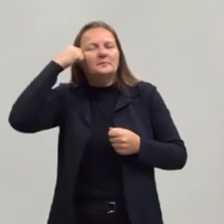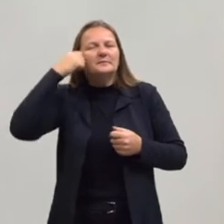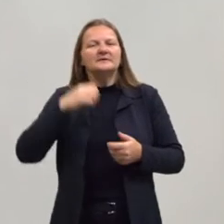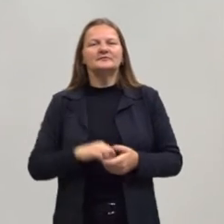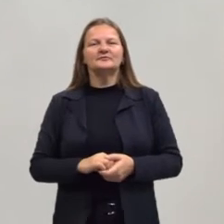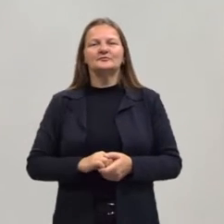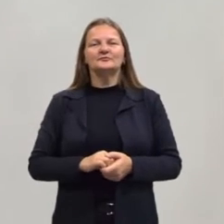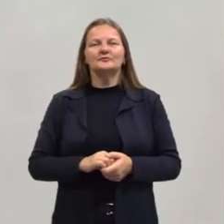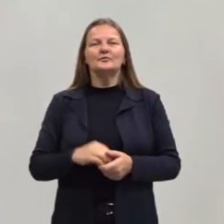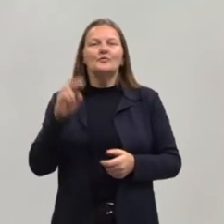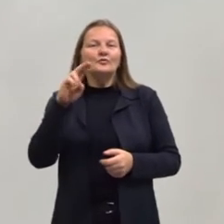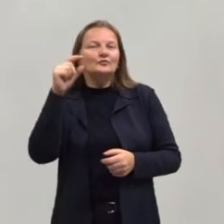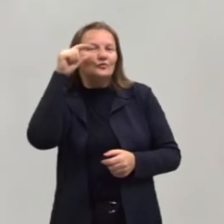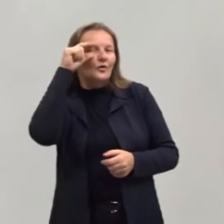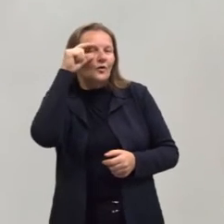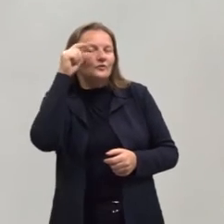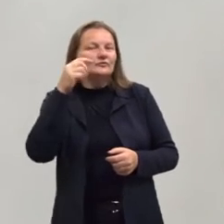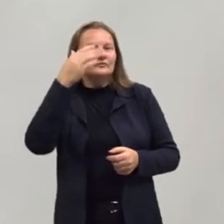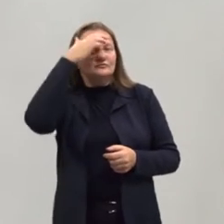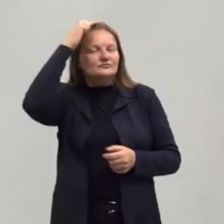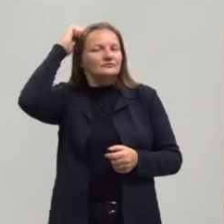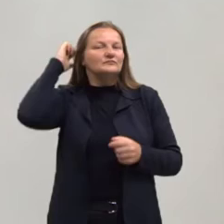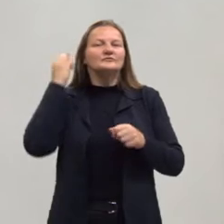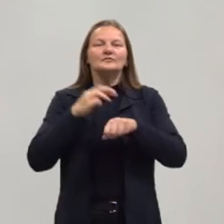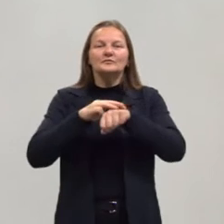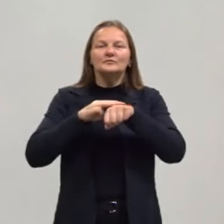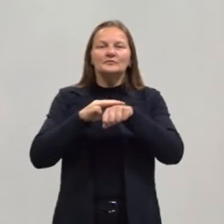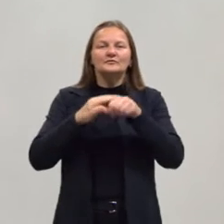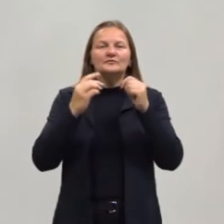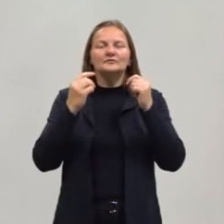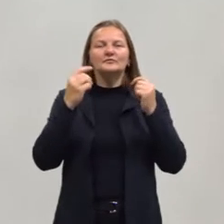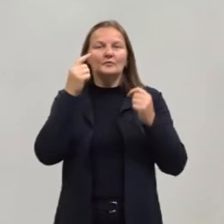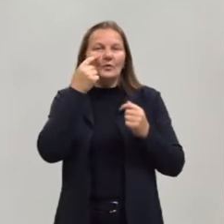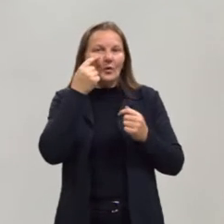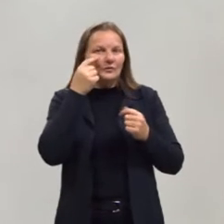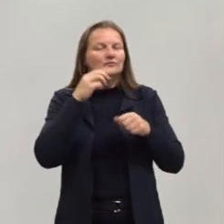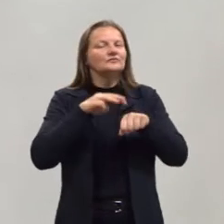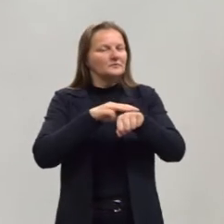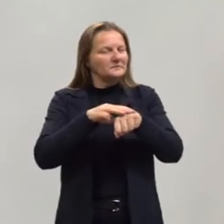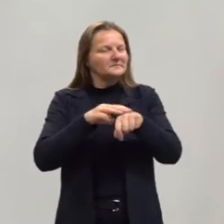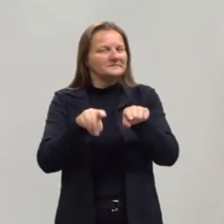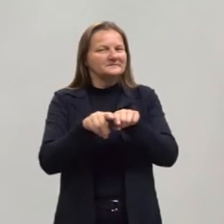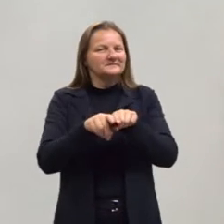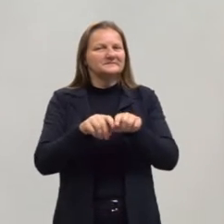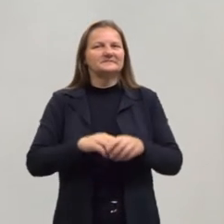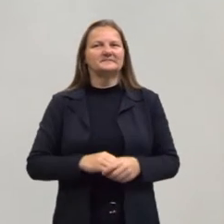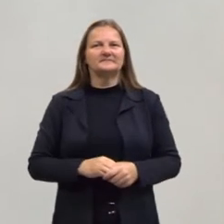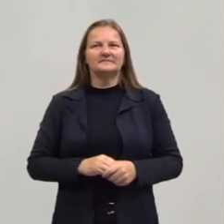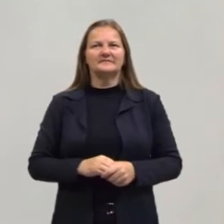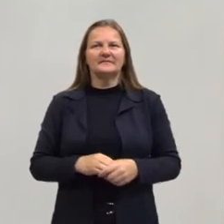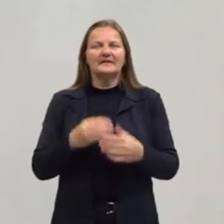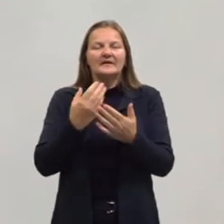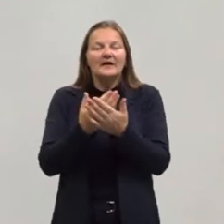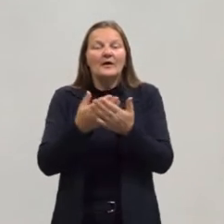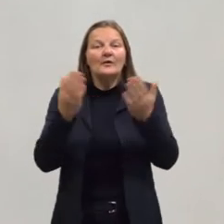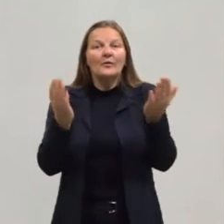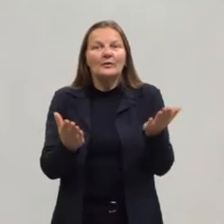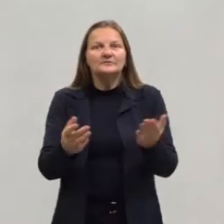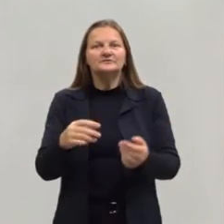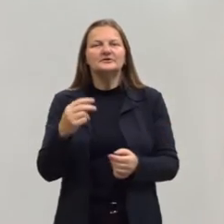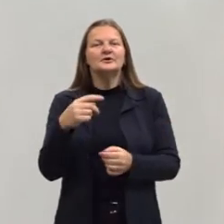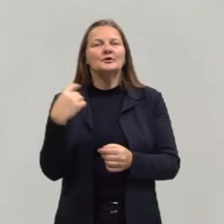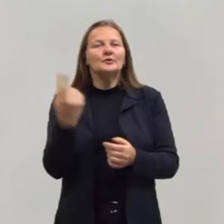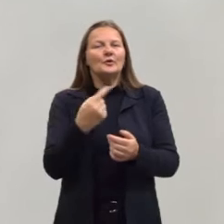preto usa óculos tem cabelo castanho curto e olhos castanhos bom aula de hoje nós vamos